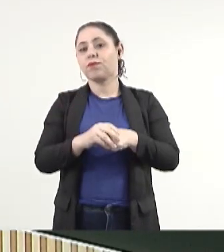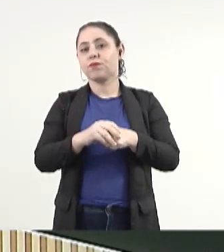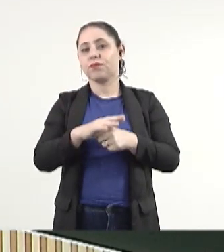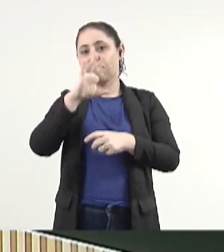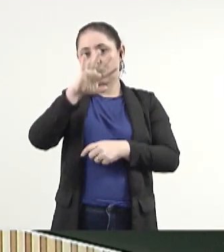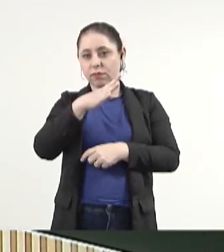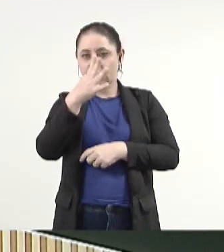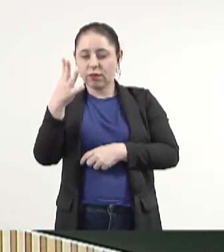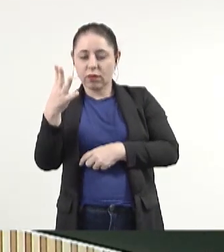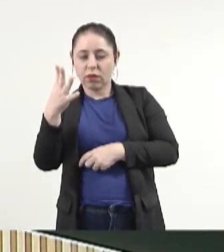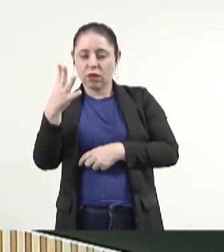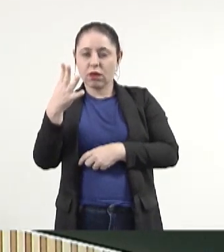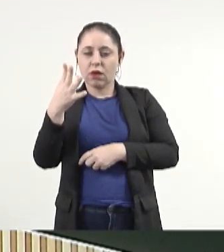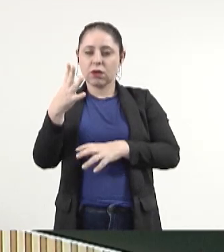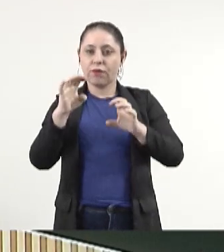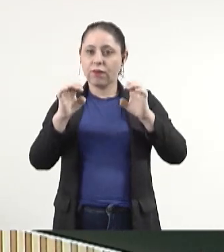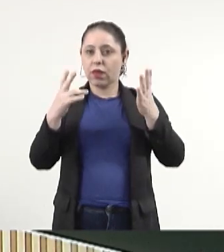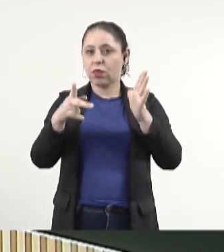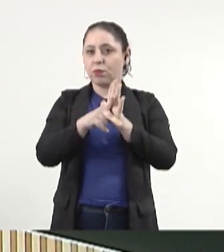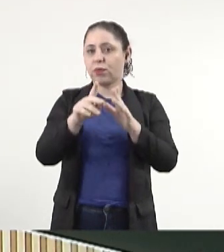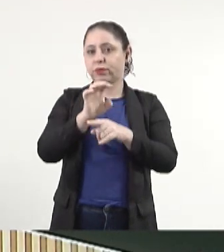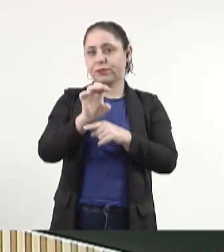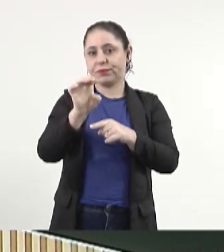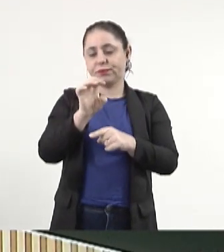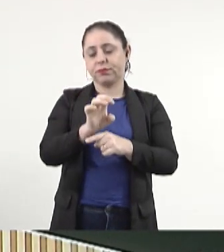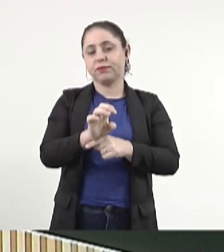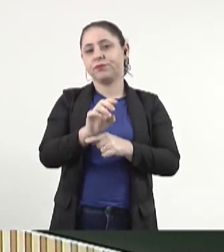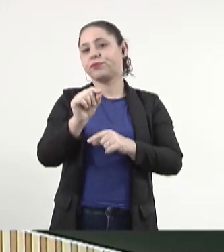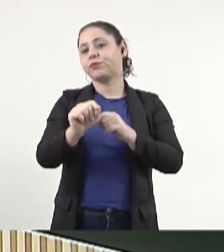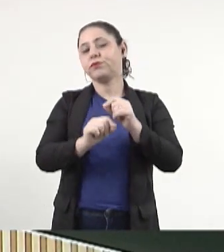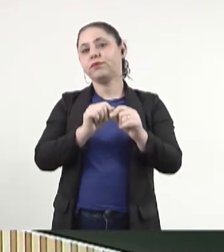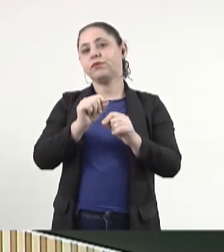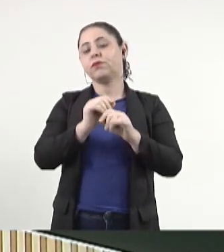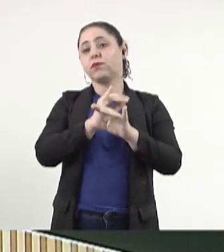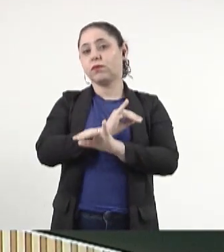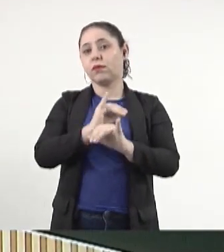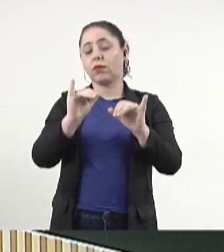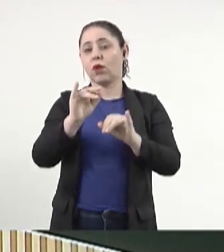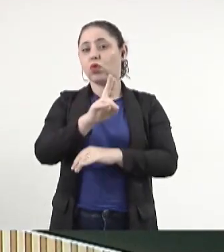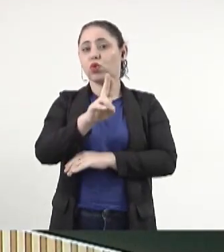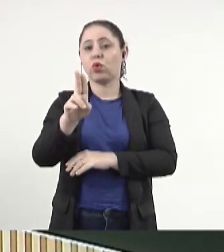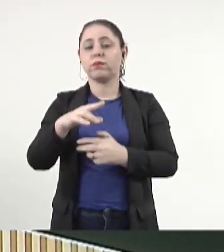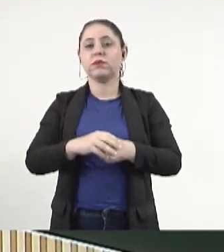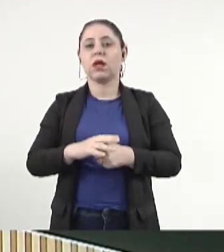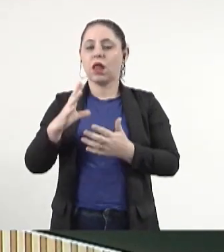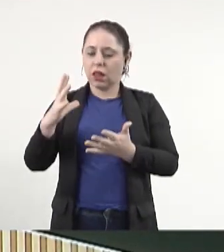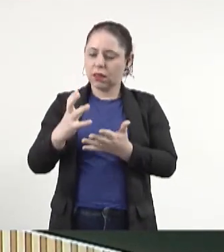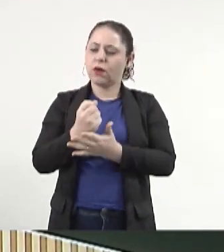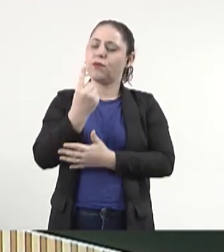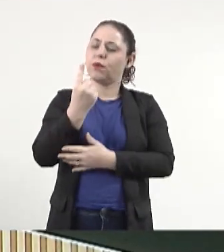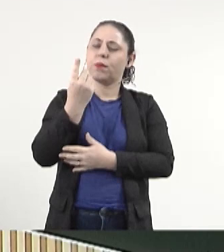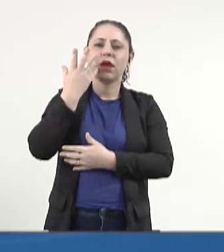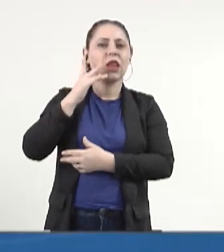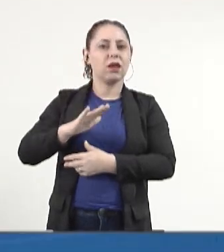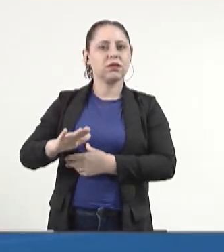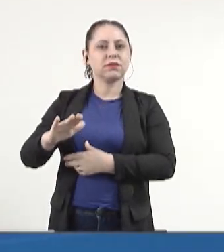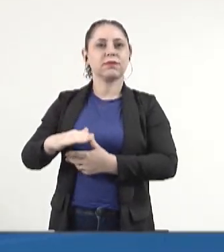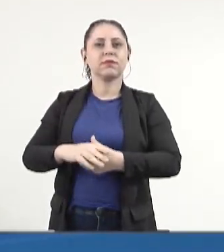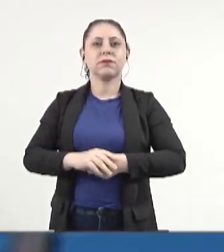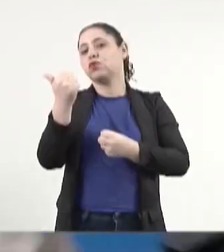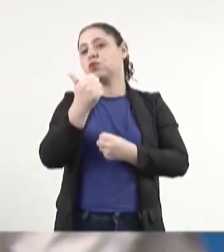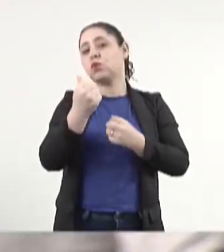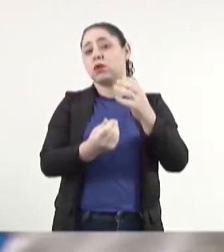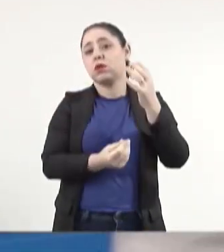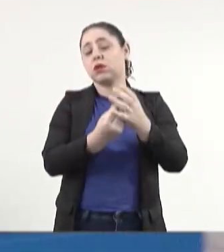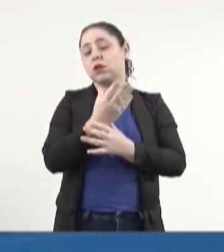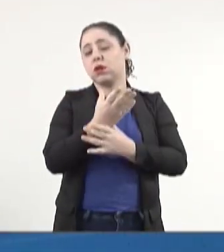no calendário oficial de eventos aqui de Mato Grosso do Sul uma campanha chamada Salve uma Criança.